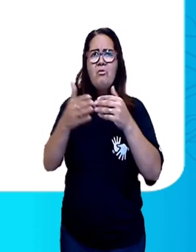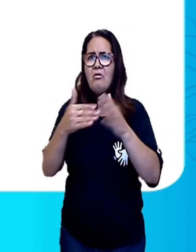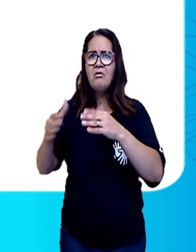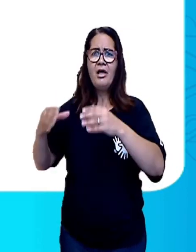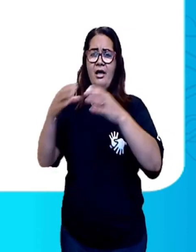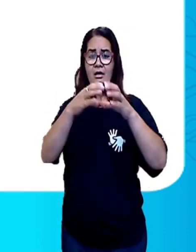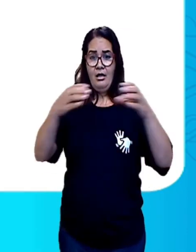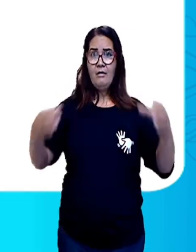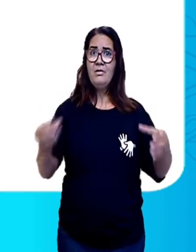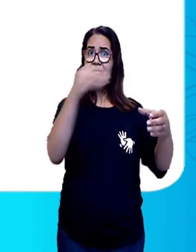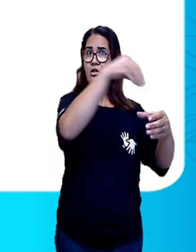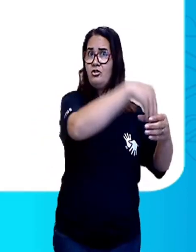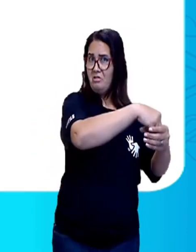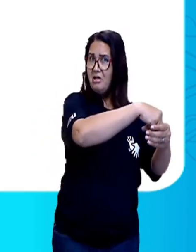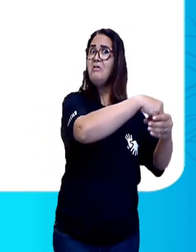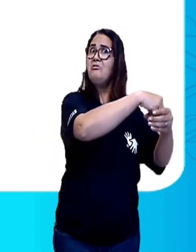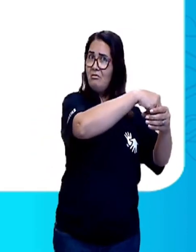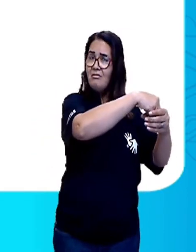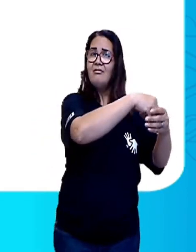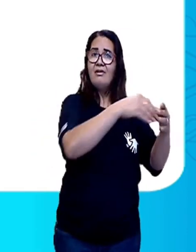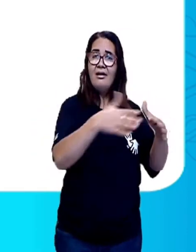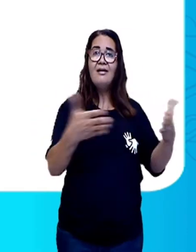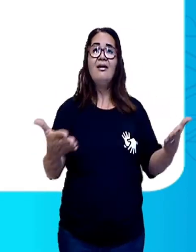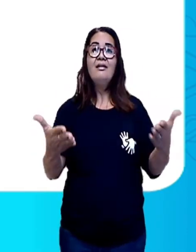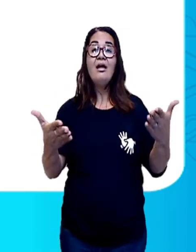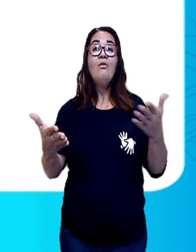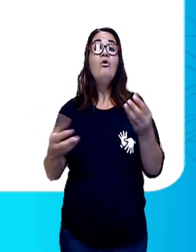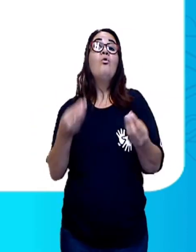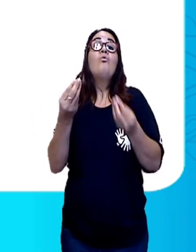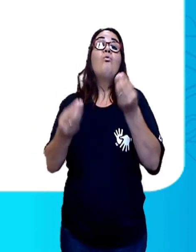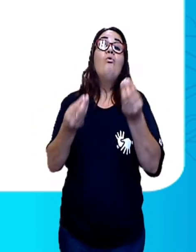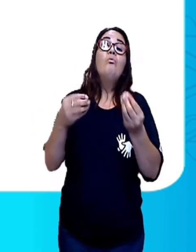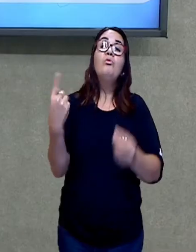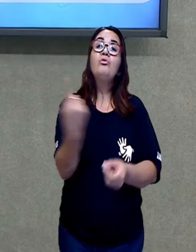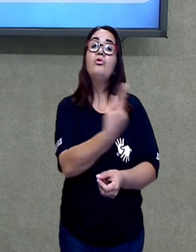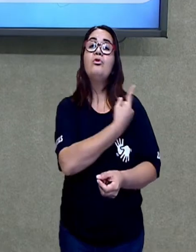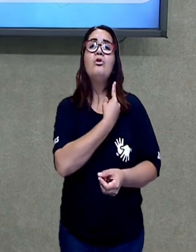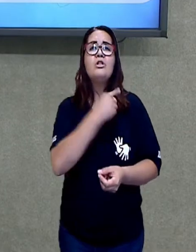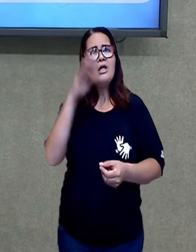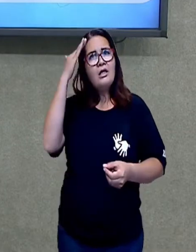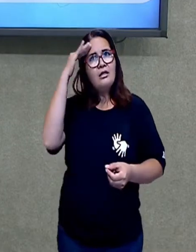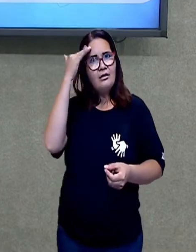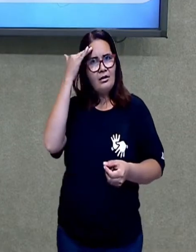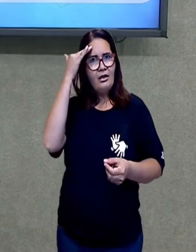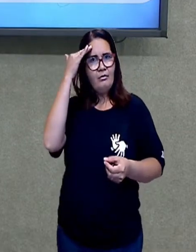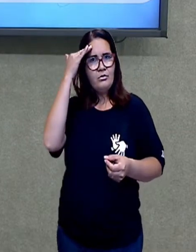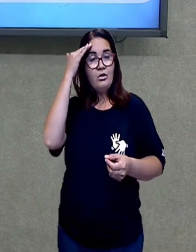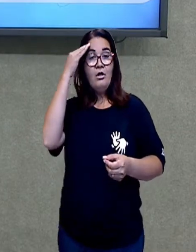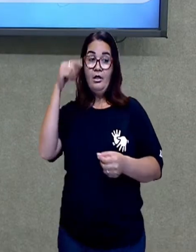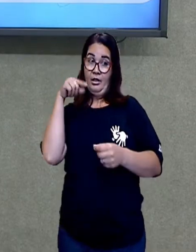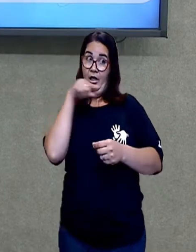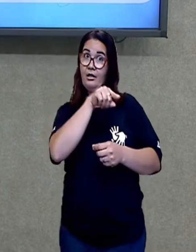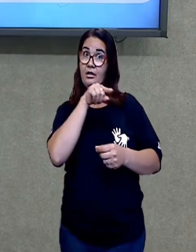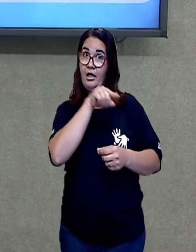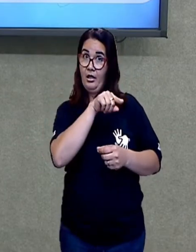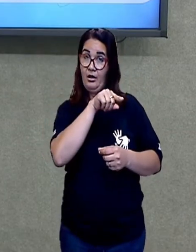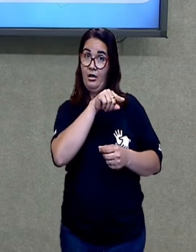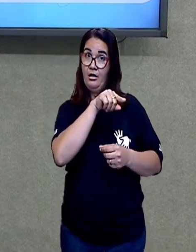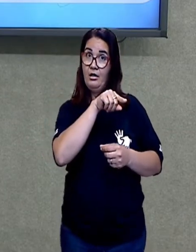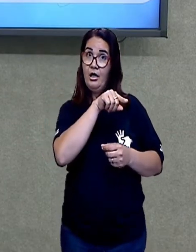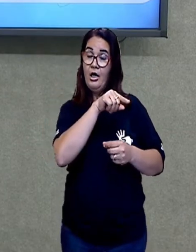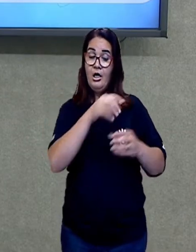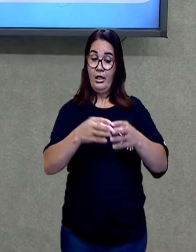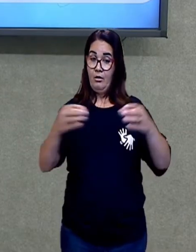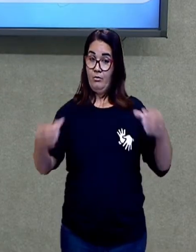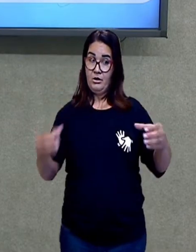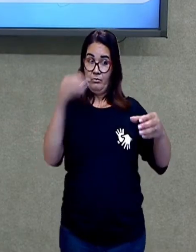de capacidade, estamos falando sobre elementos líquidos. São eles que vão fazer com que a gente acompanhe